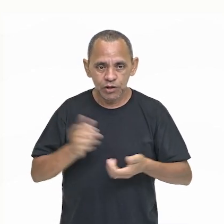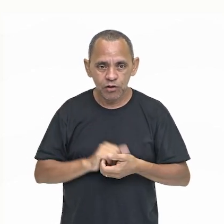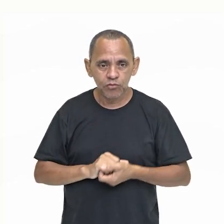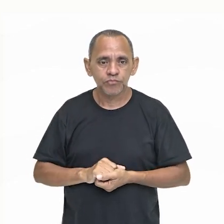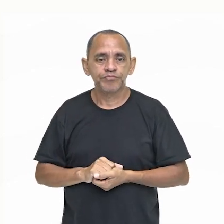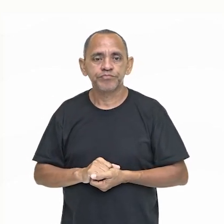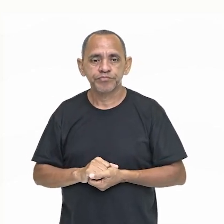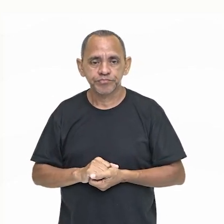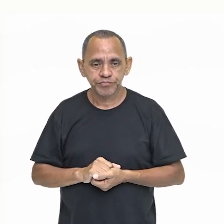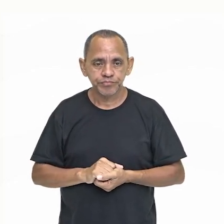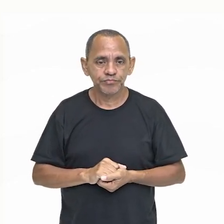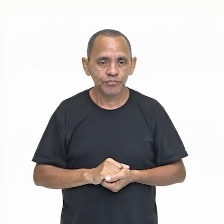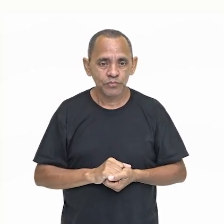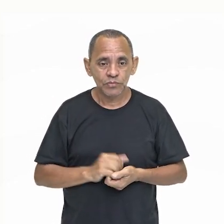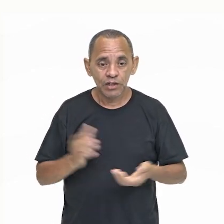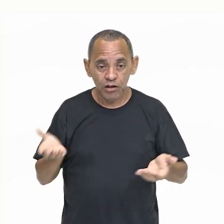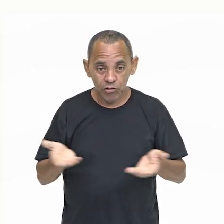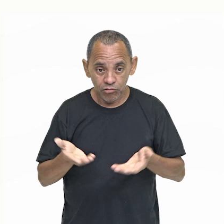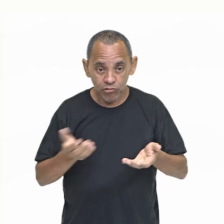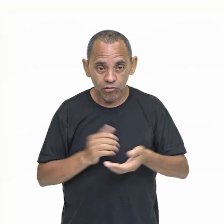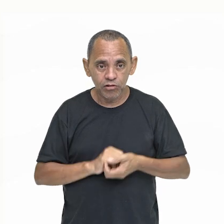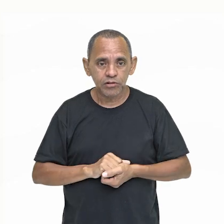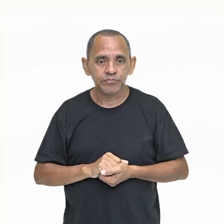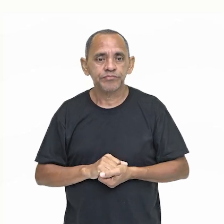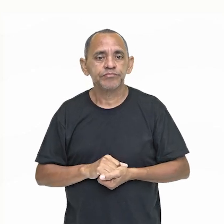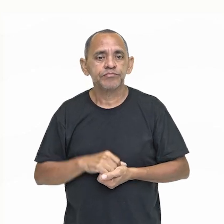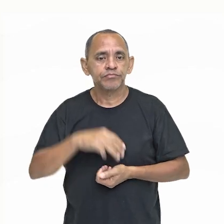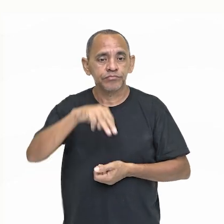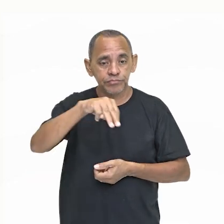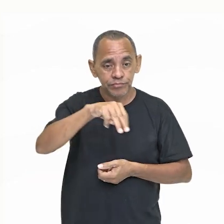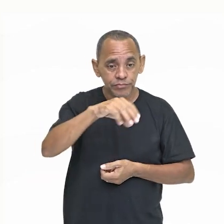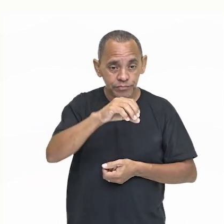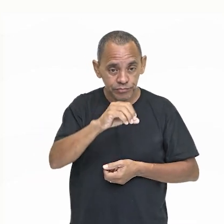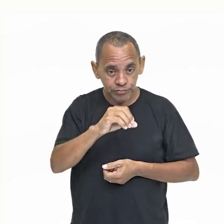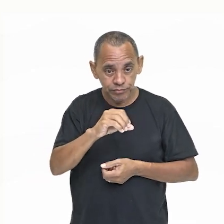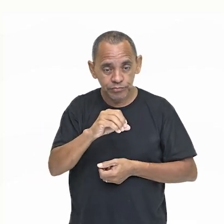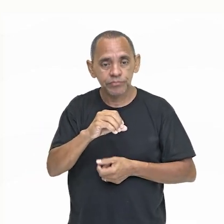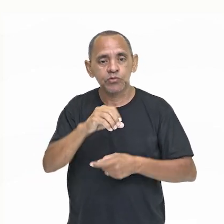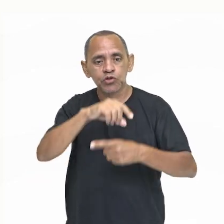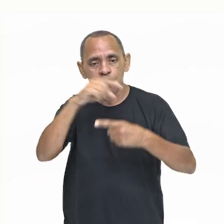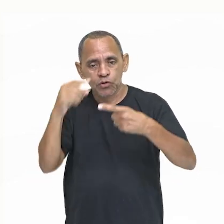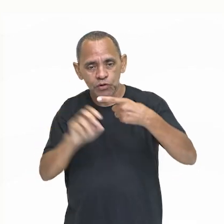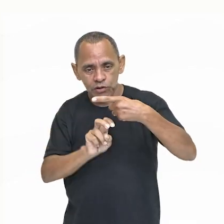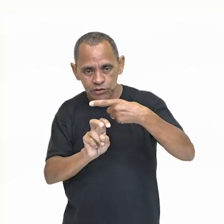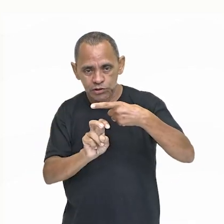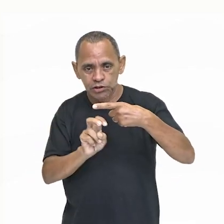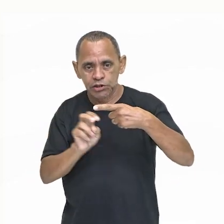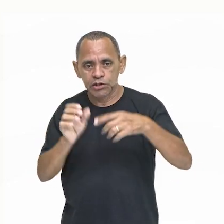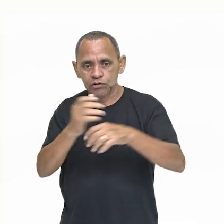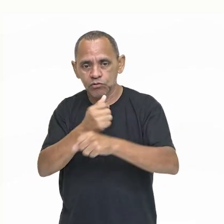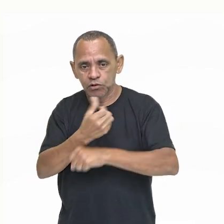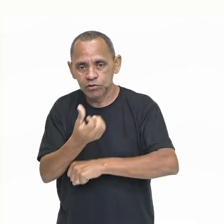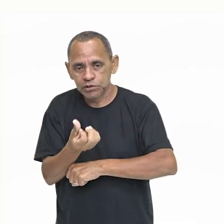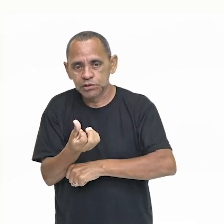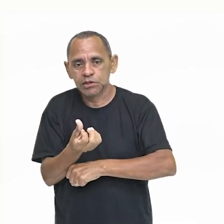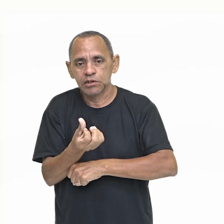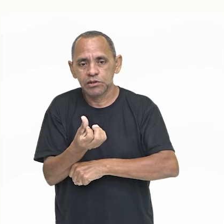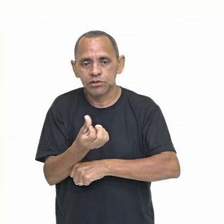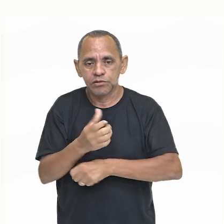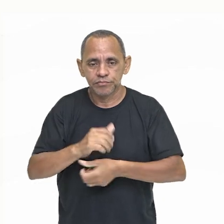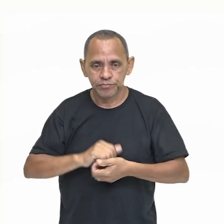valor da massa do corpo é 30 dividido por 5, 6.